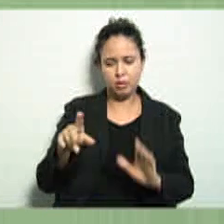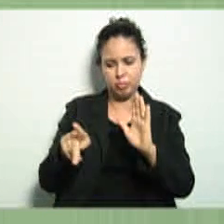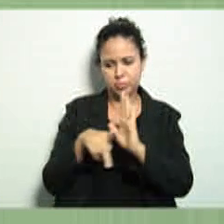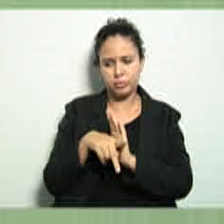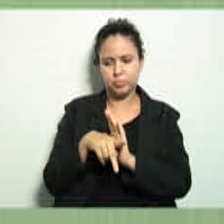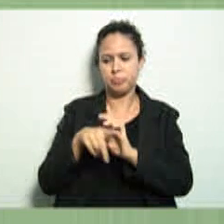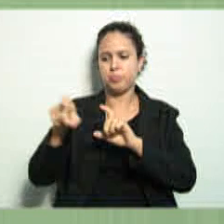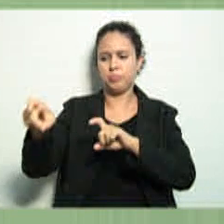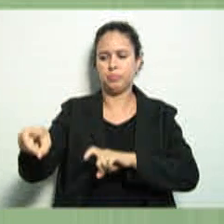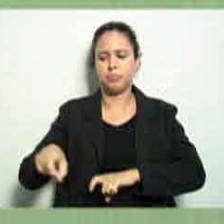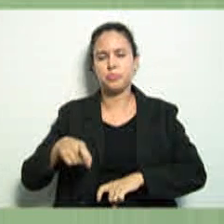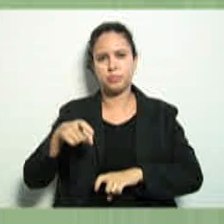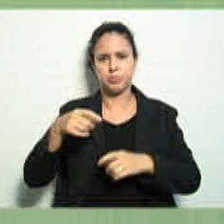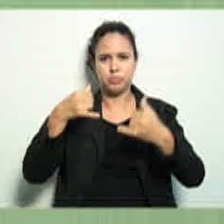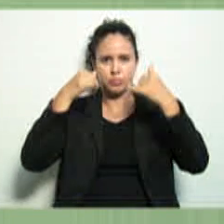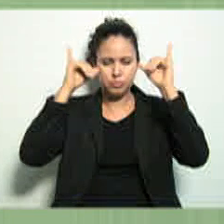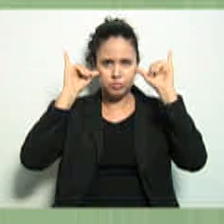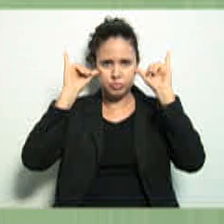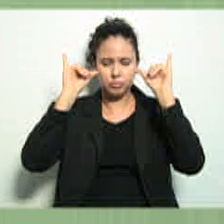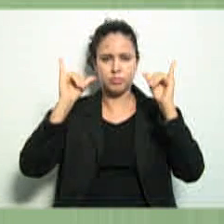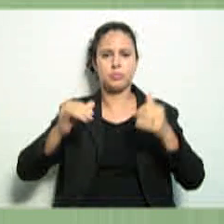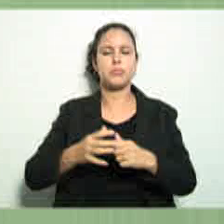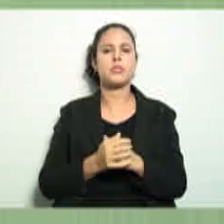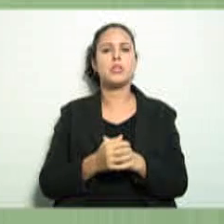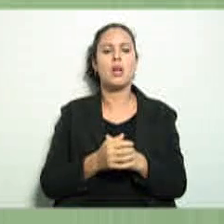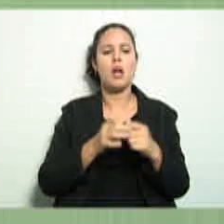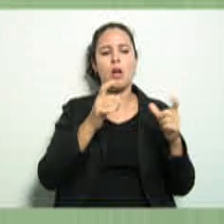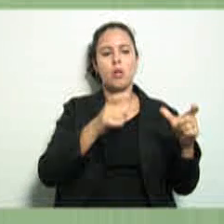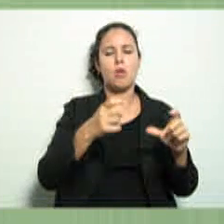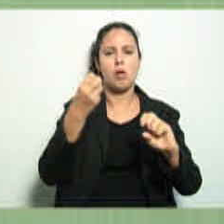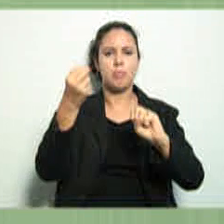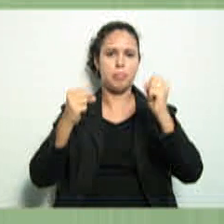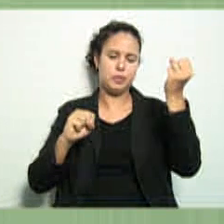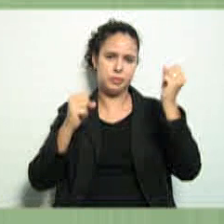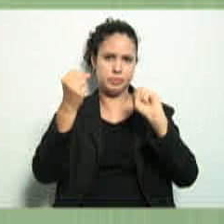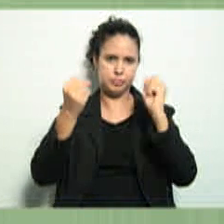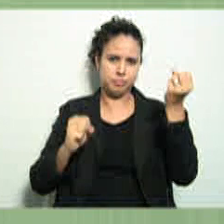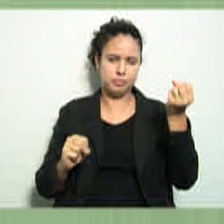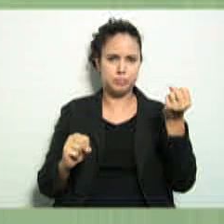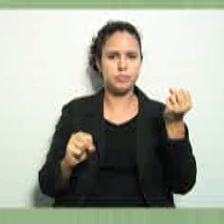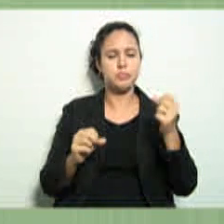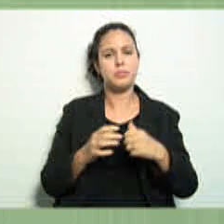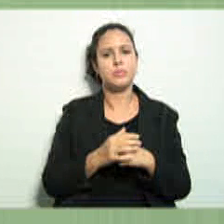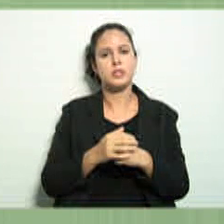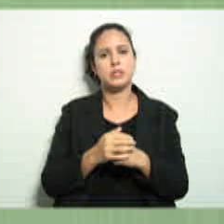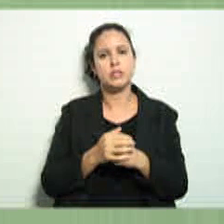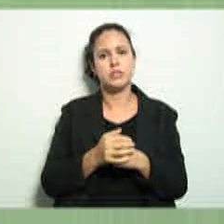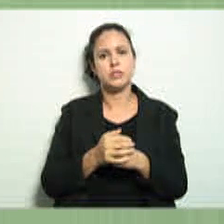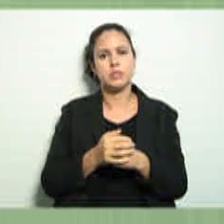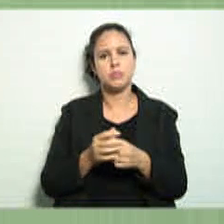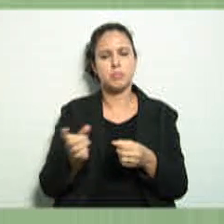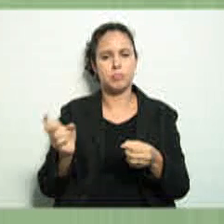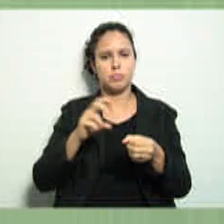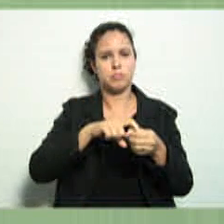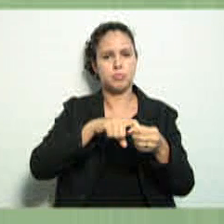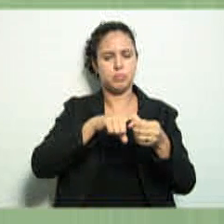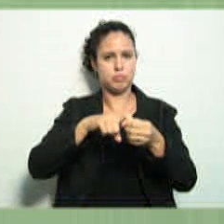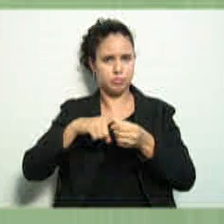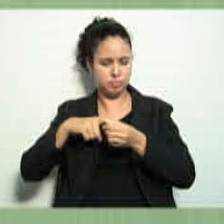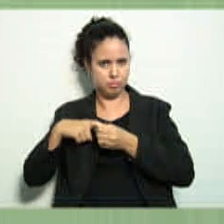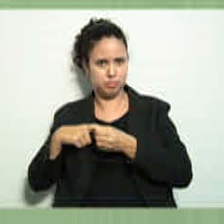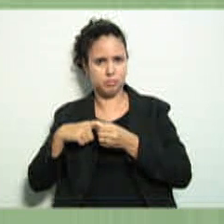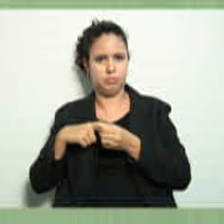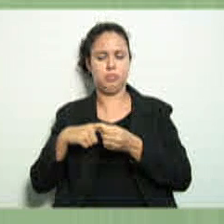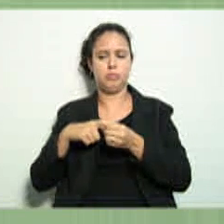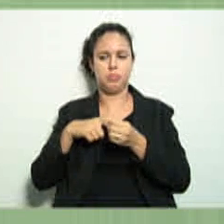agropecuária, como frigoríficos e laticínios, que dependem da pecuária, e ensacadoras